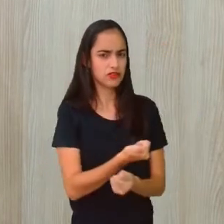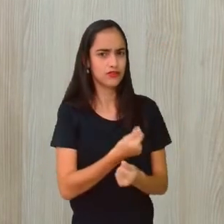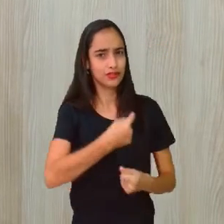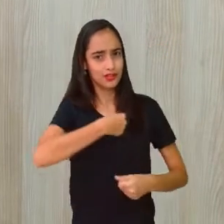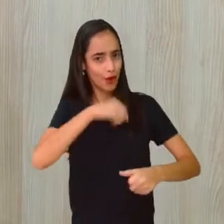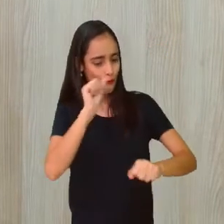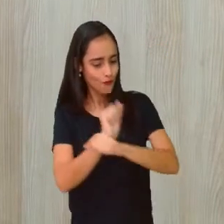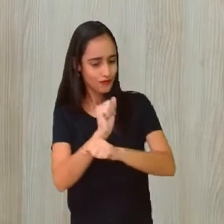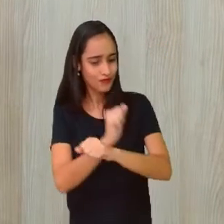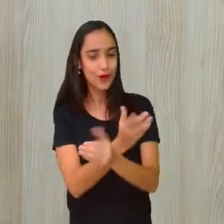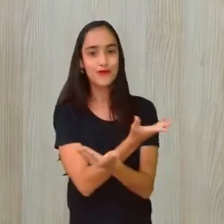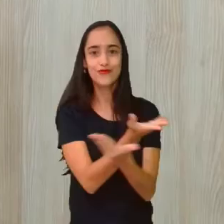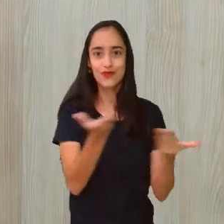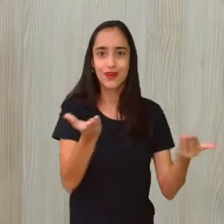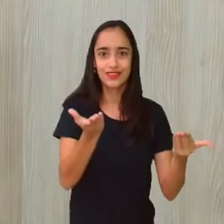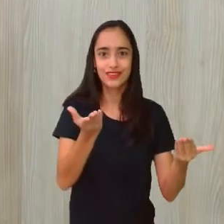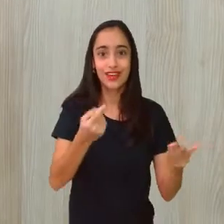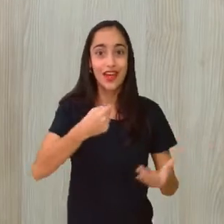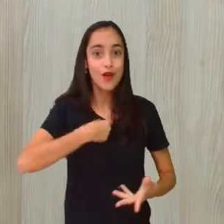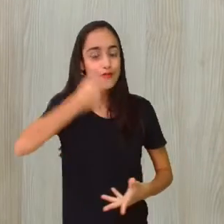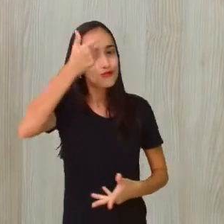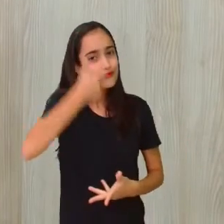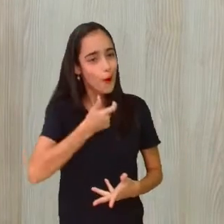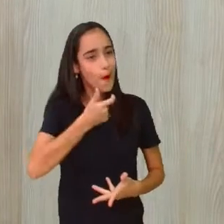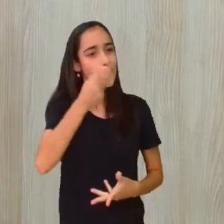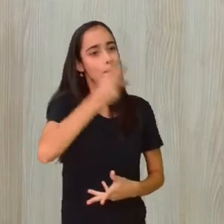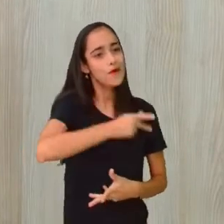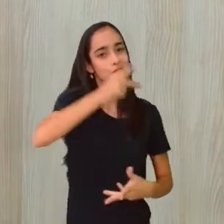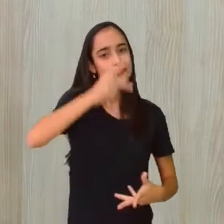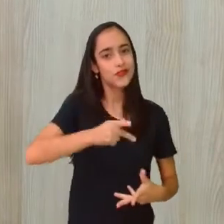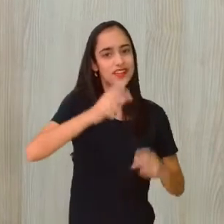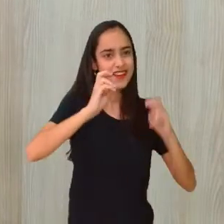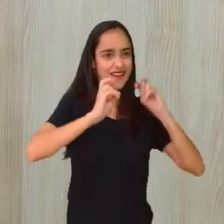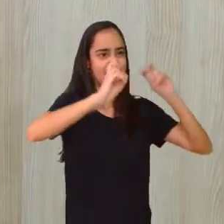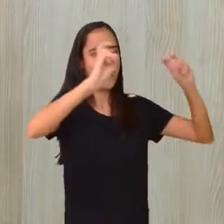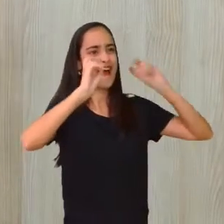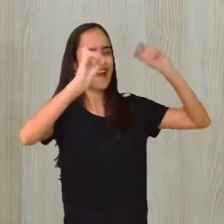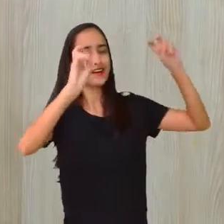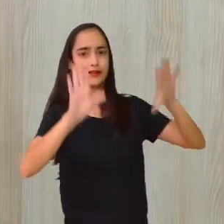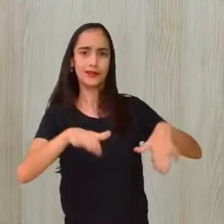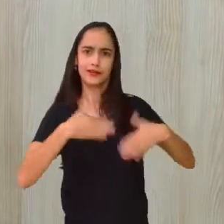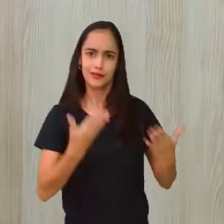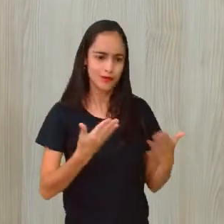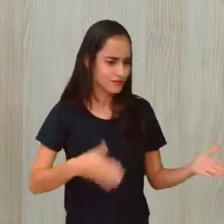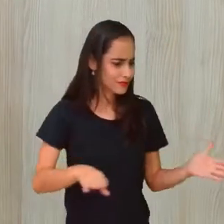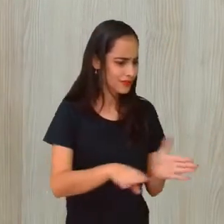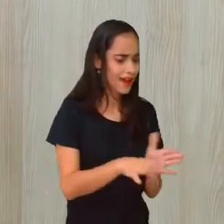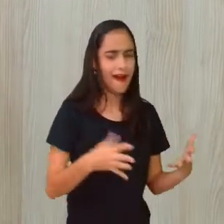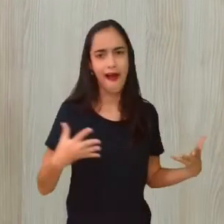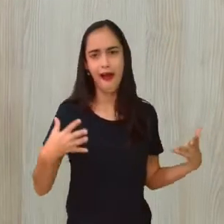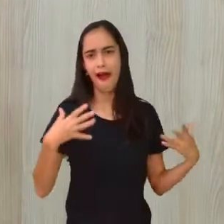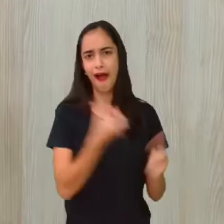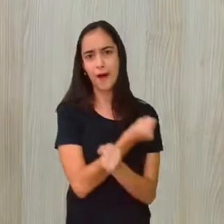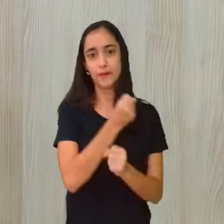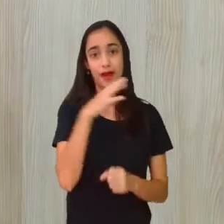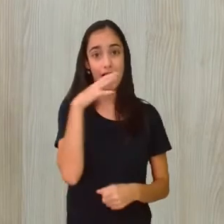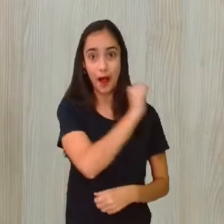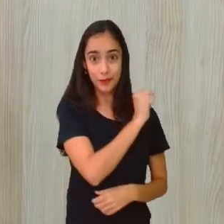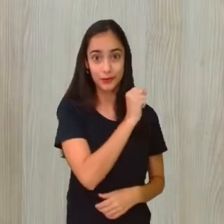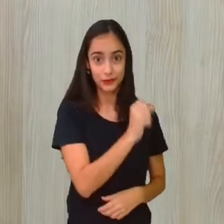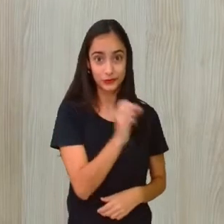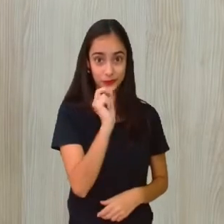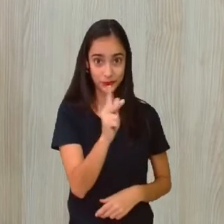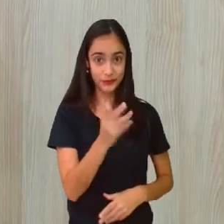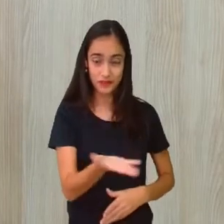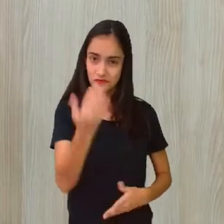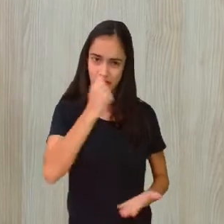aqui. Gente, eu sou aquela professora que grita no chat. Começou a aula! Então vem-te embora. Vamos embora